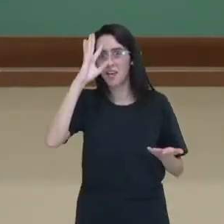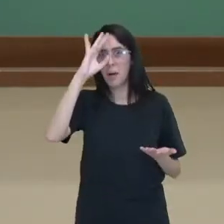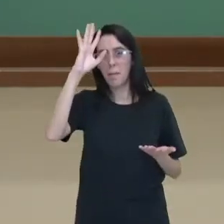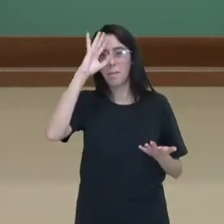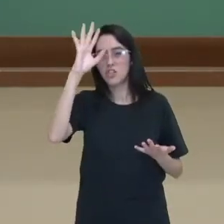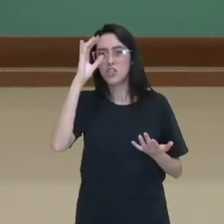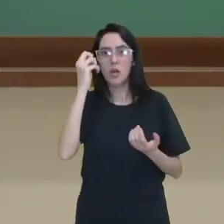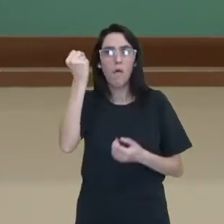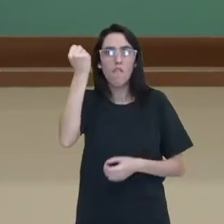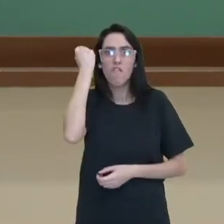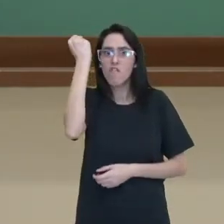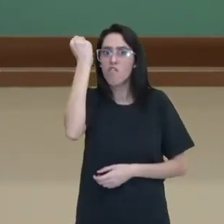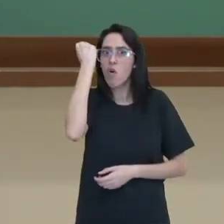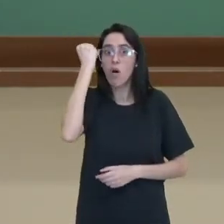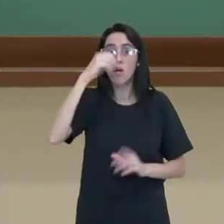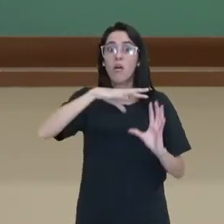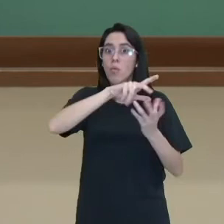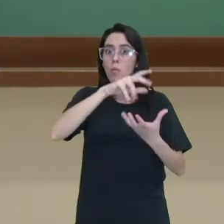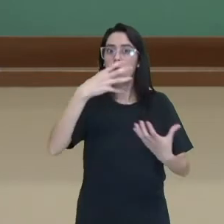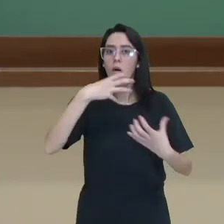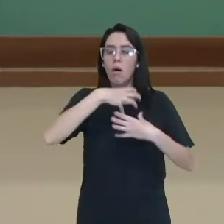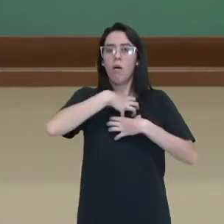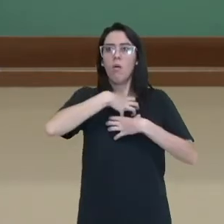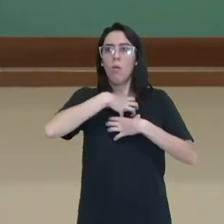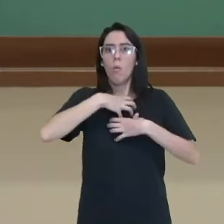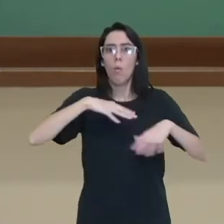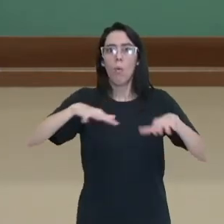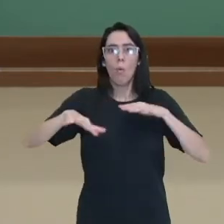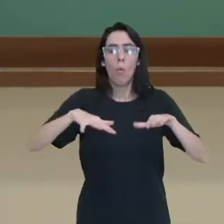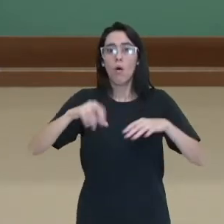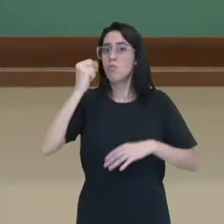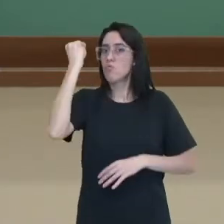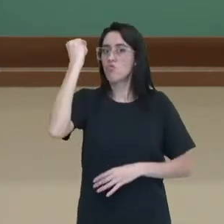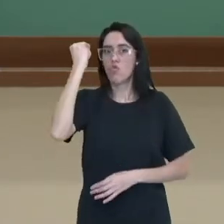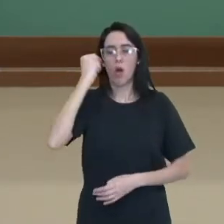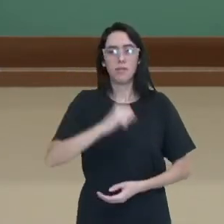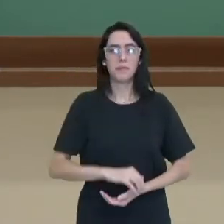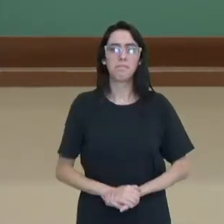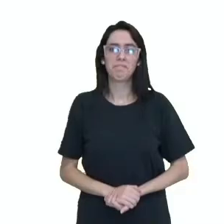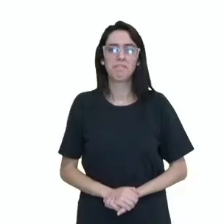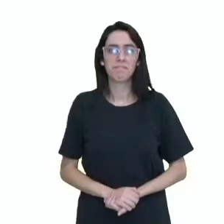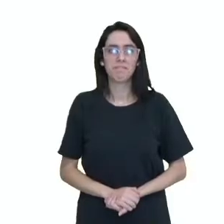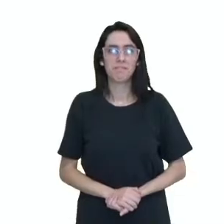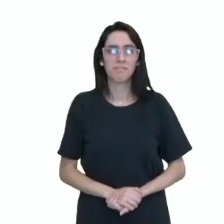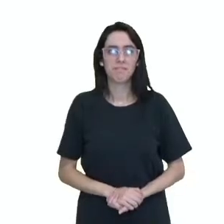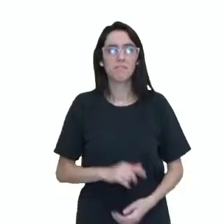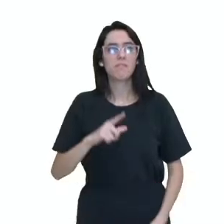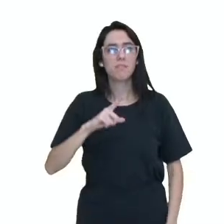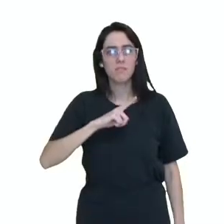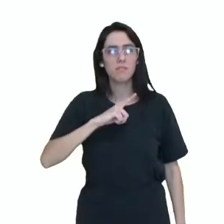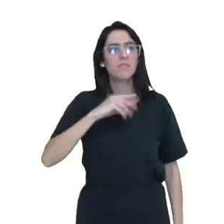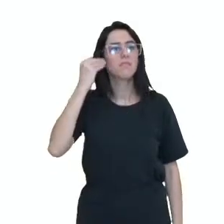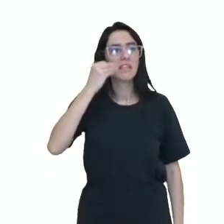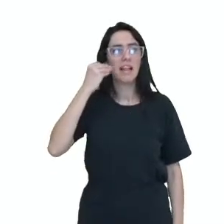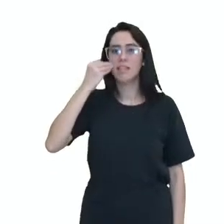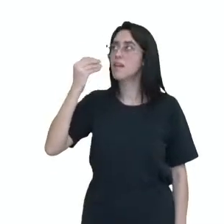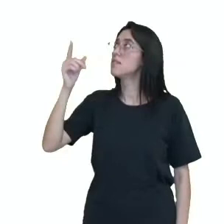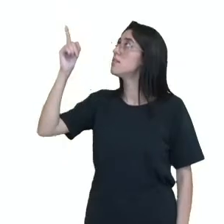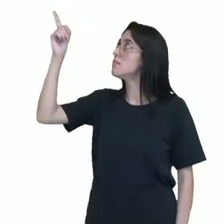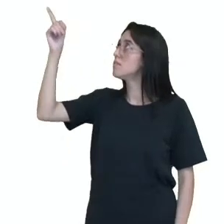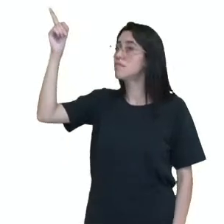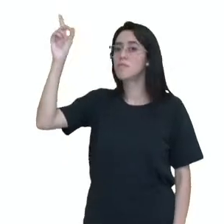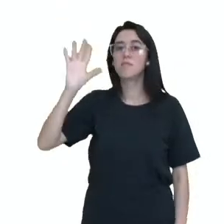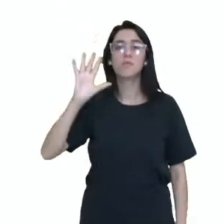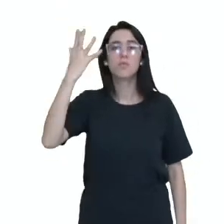que o mundo sentiu nessa época, né? Aqui a gente tem um dos testes que aconteceu em